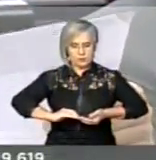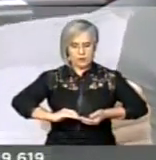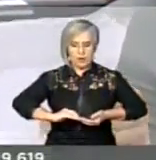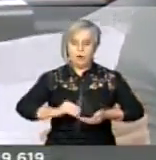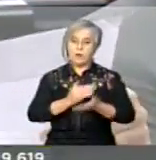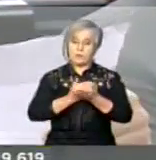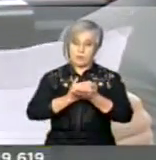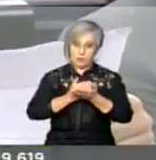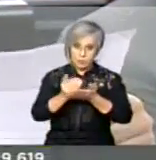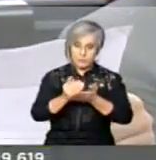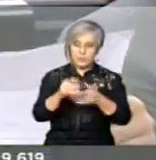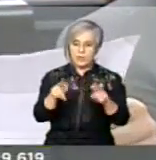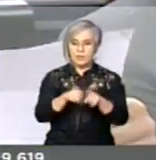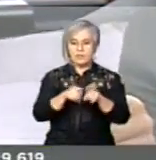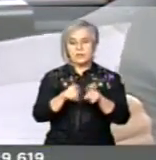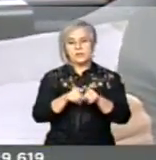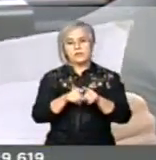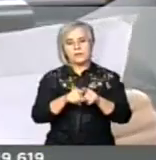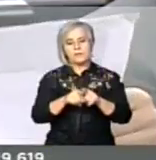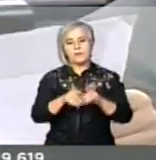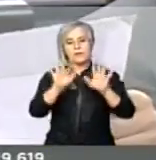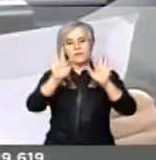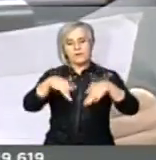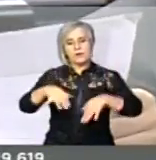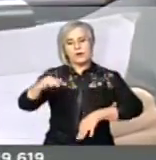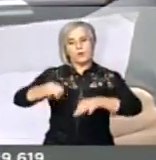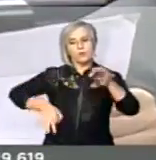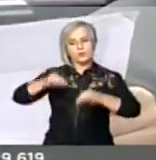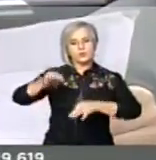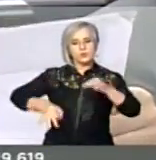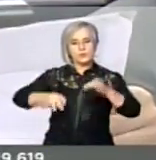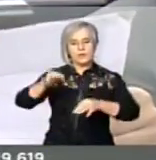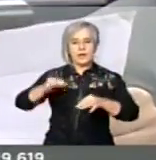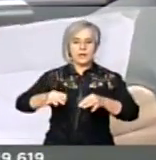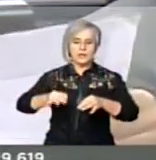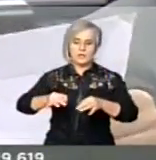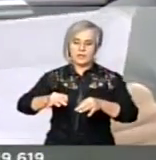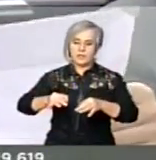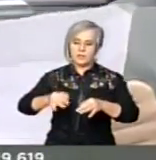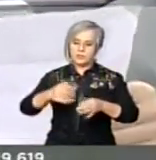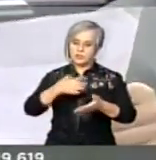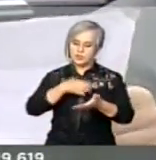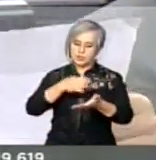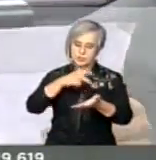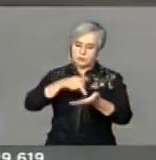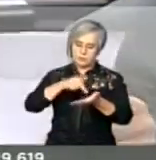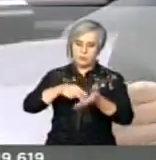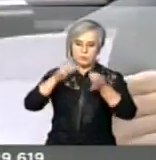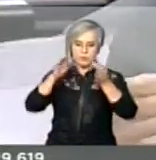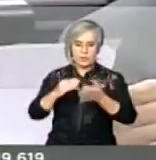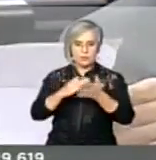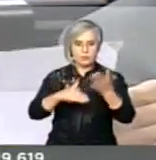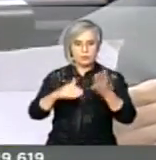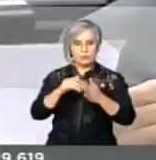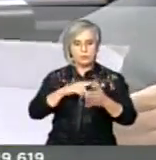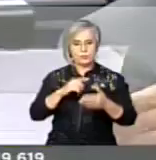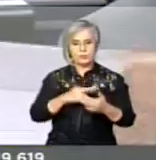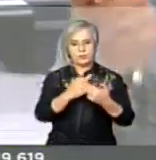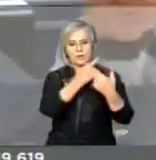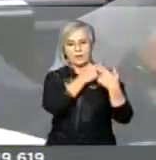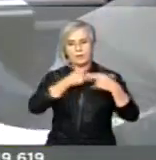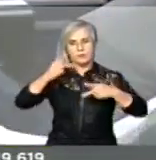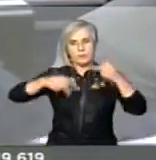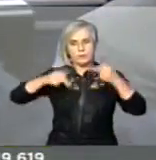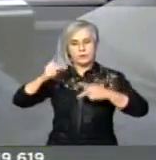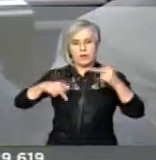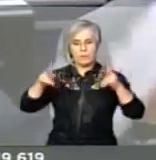final para conhecer e julgar, de modo derradeiro, tudo quanto diga a responsabilidade